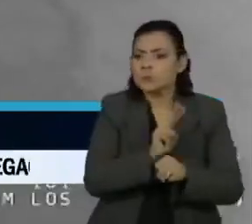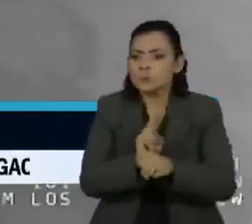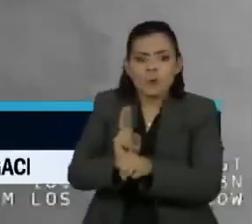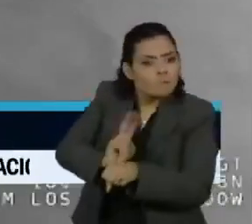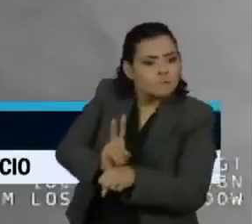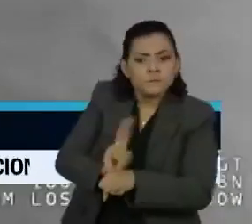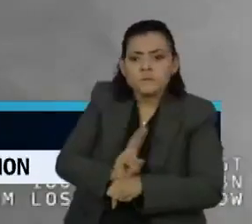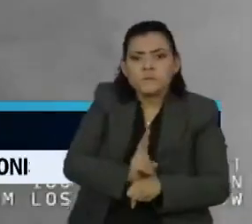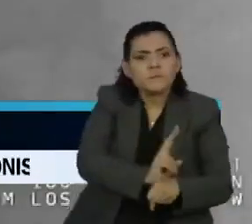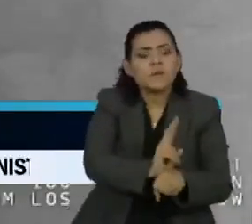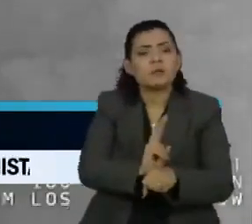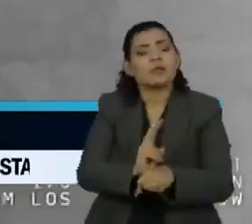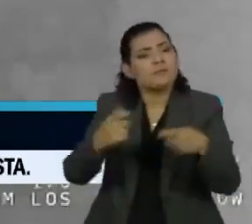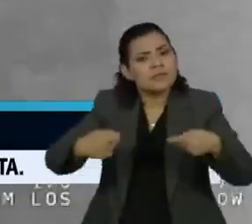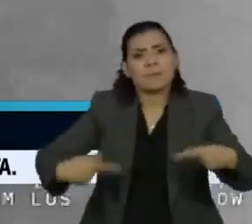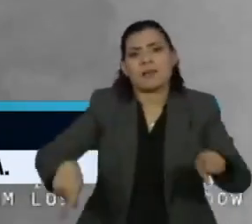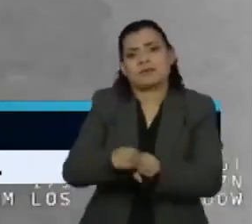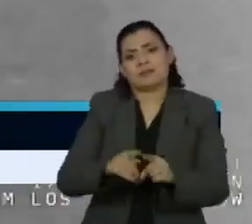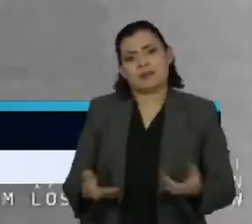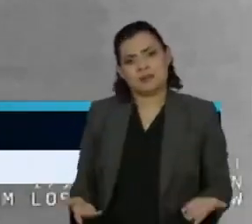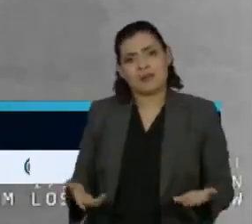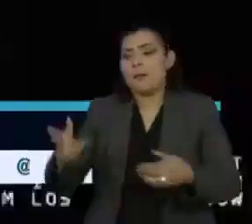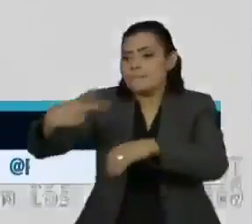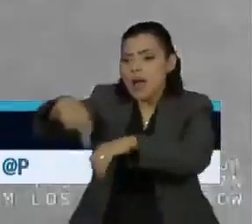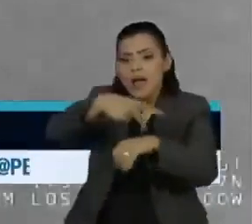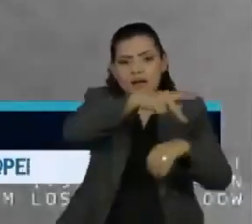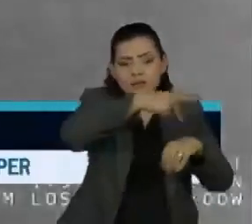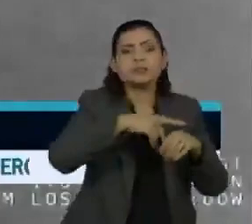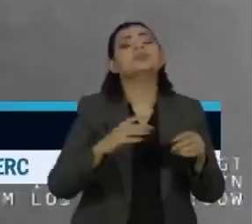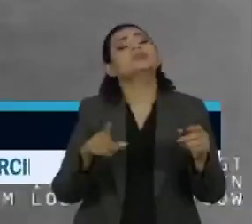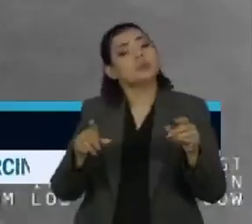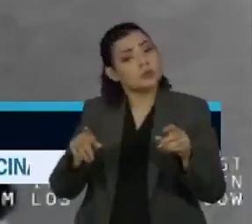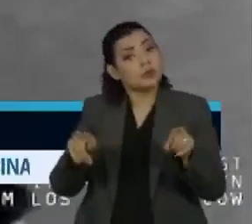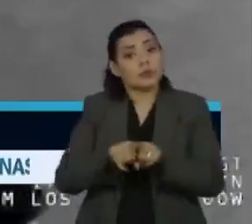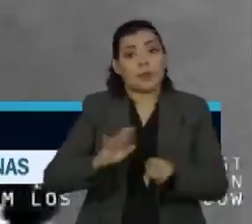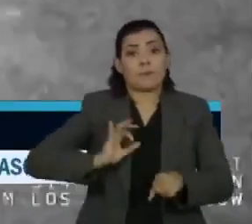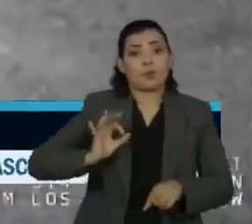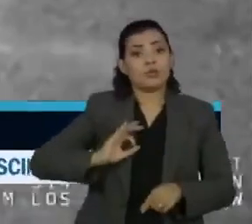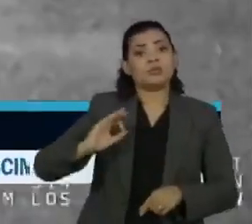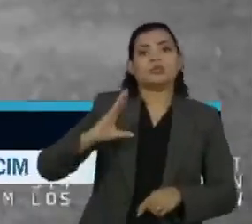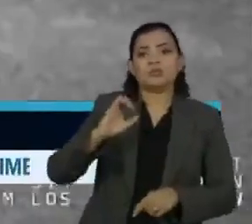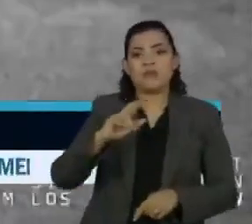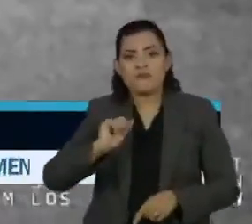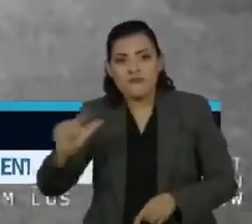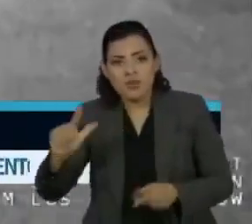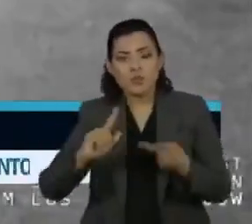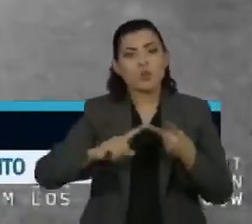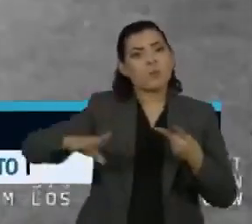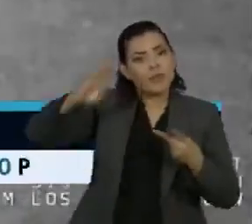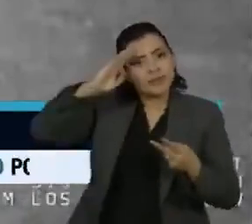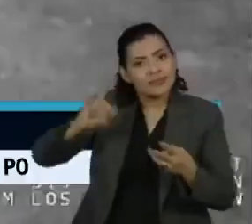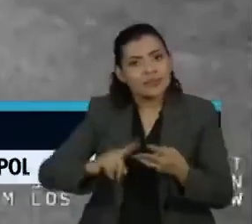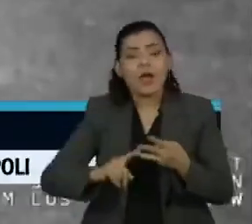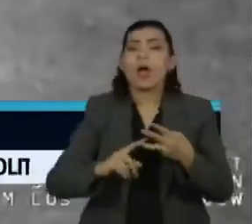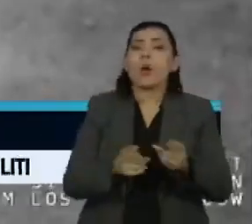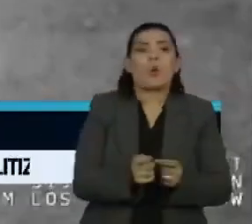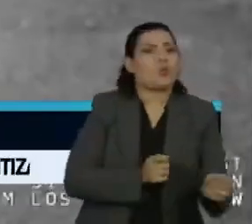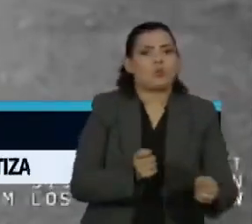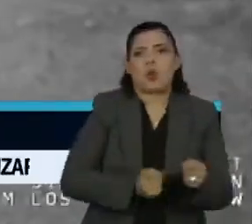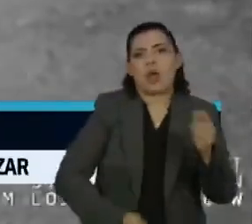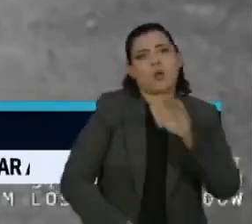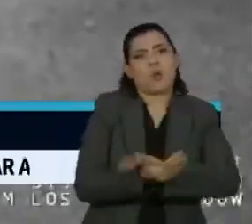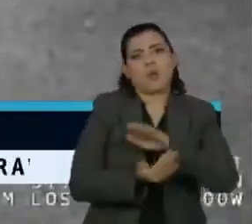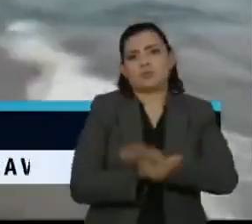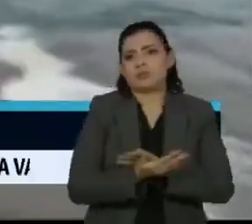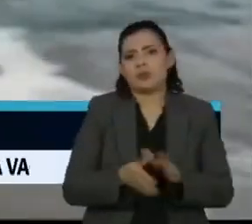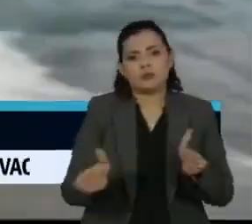inteligência. Precisa dessa parceria com as polícias civis e militares dos estados, precisa controlar a corrupção